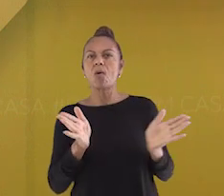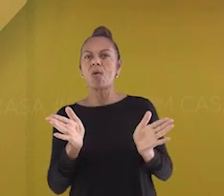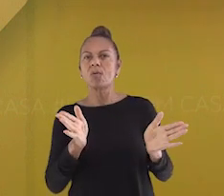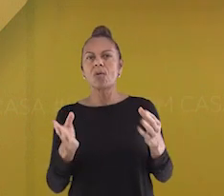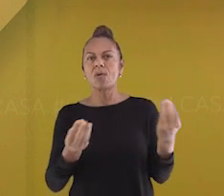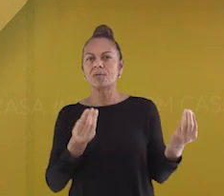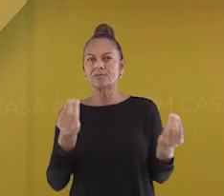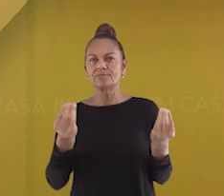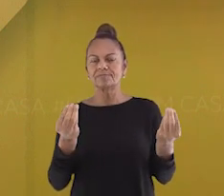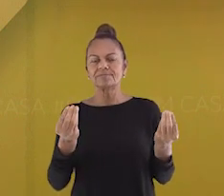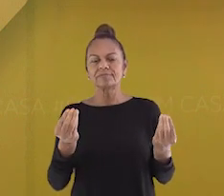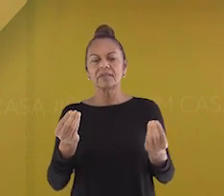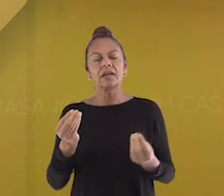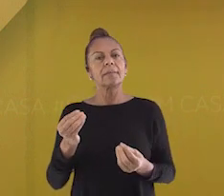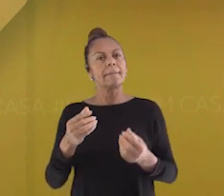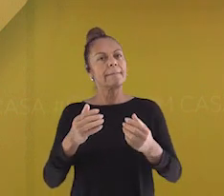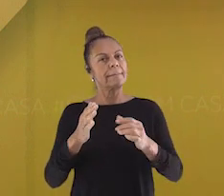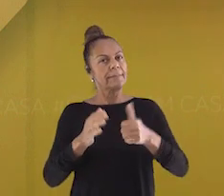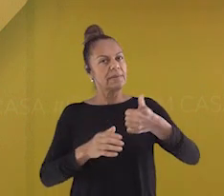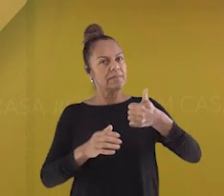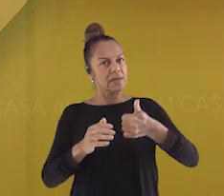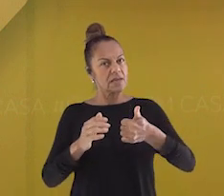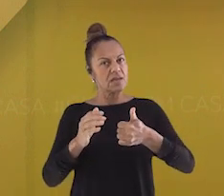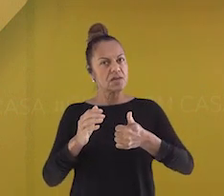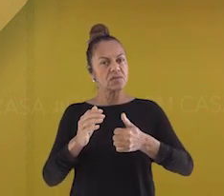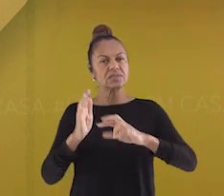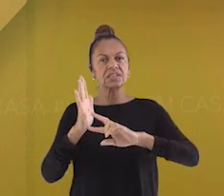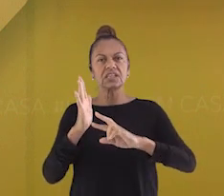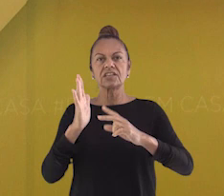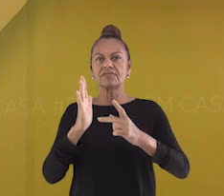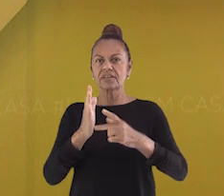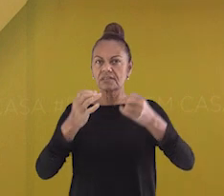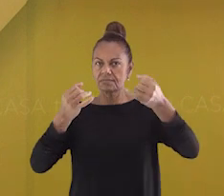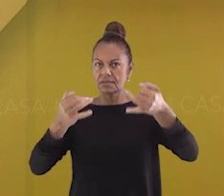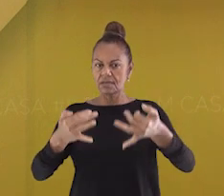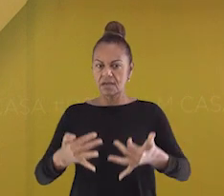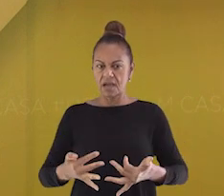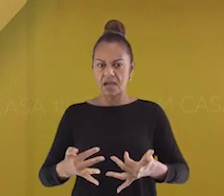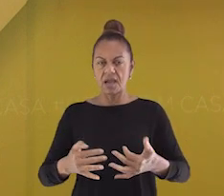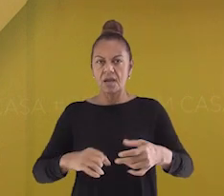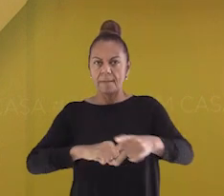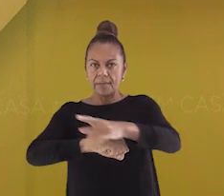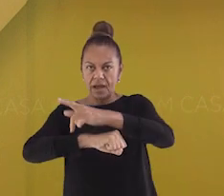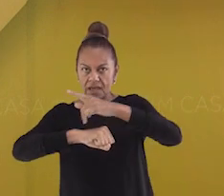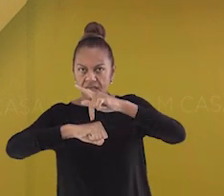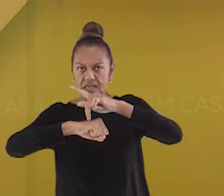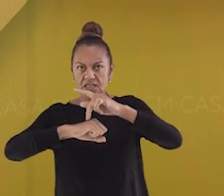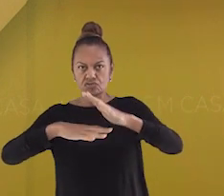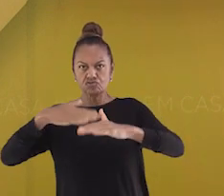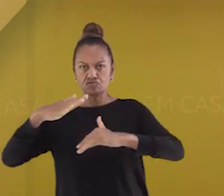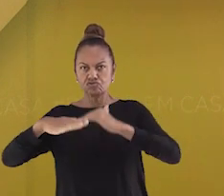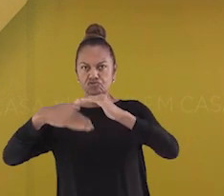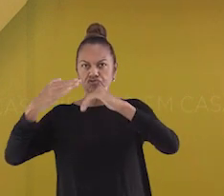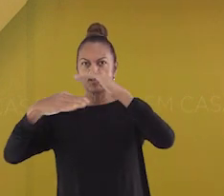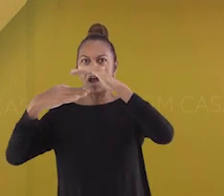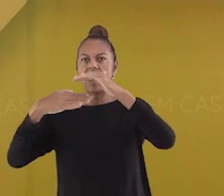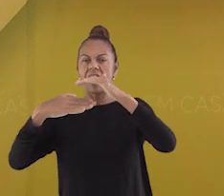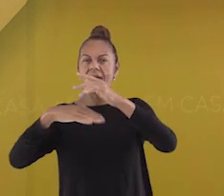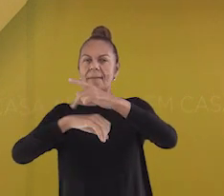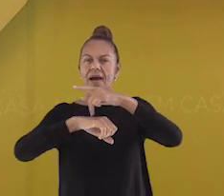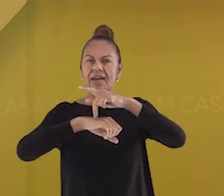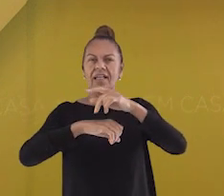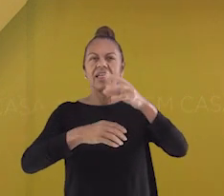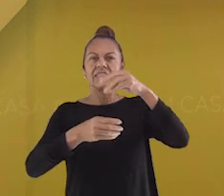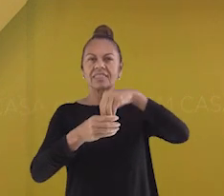vamos entender o que significa esses conceitos. Países desenvolvidos possuem muitas